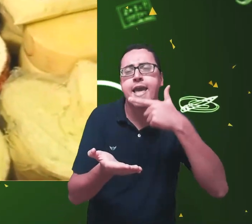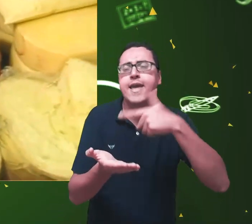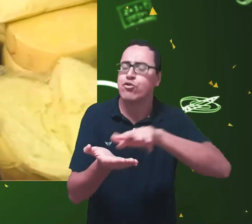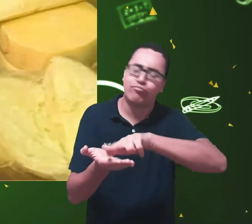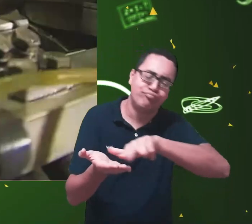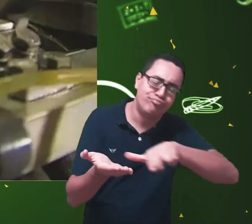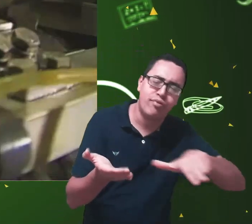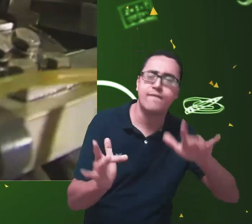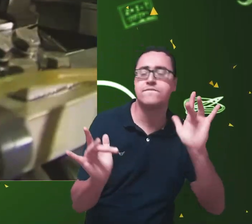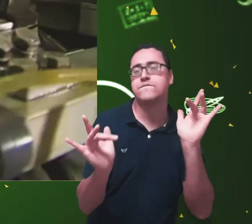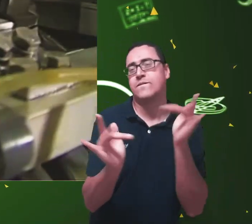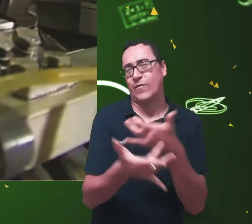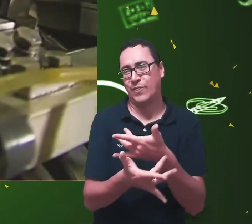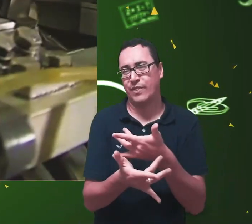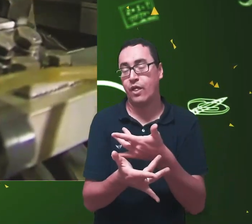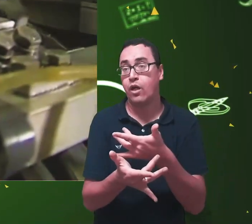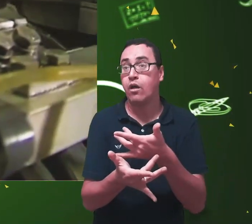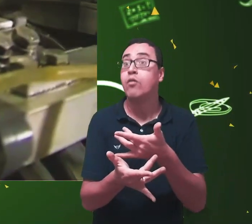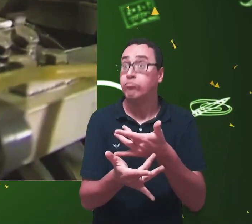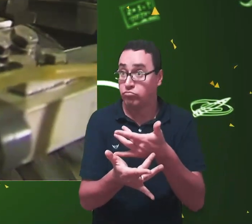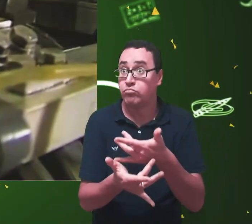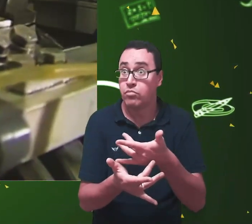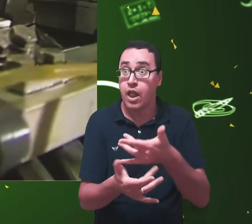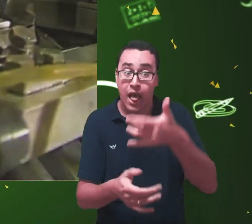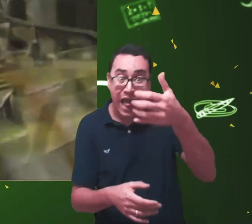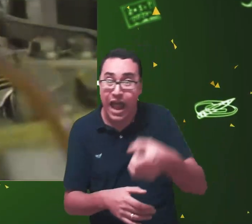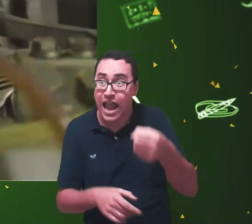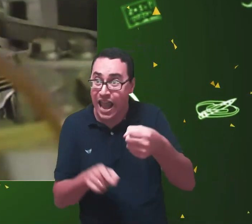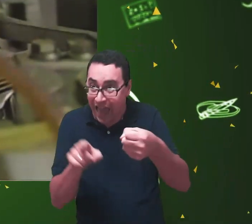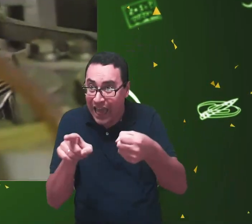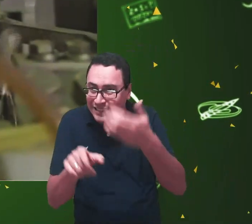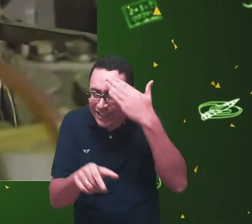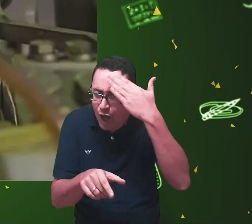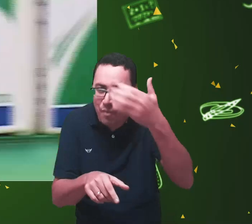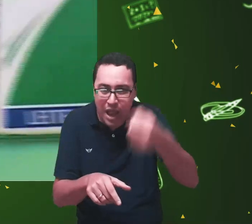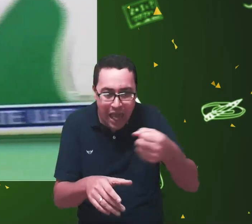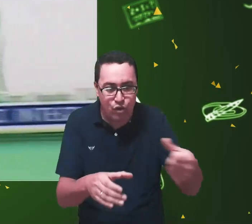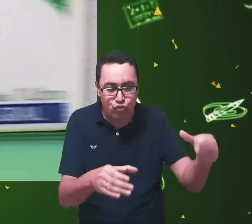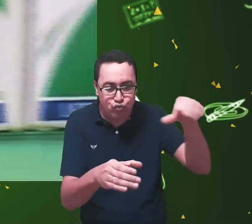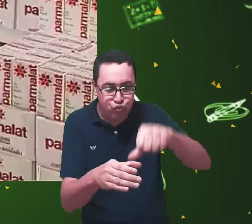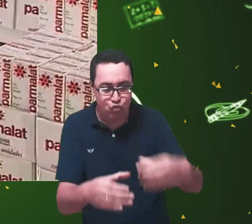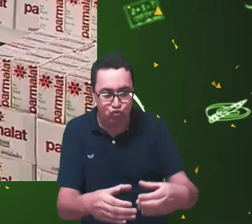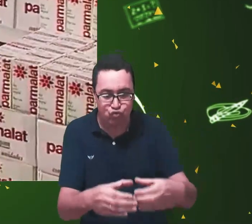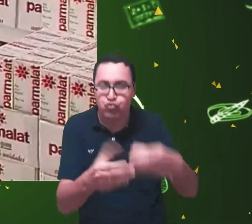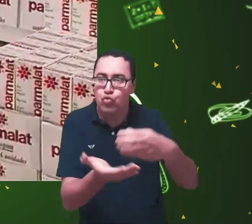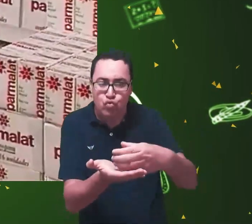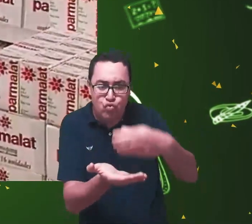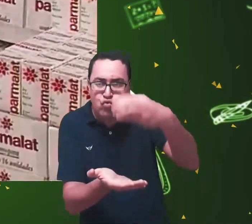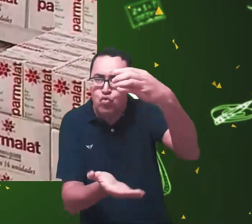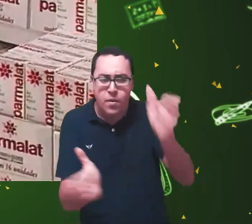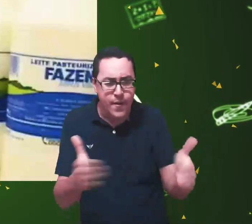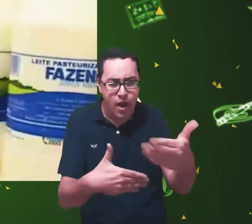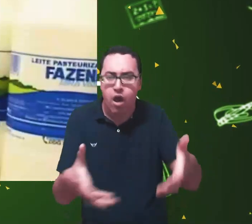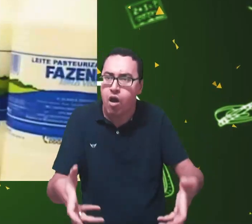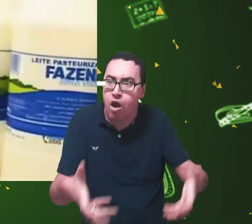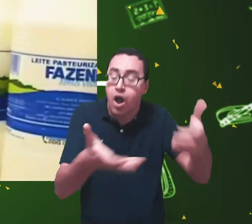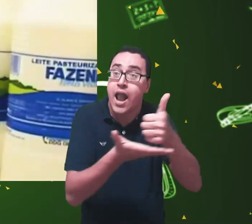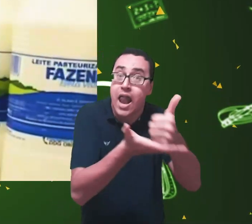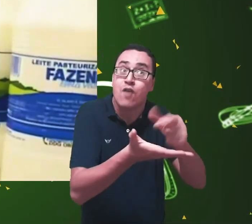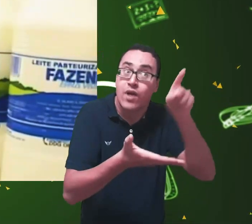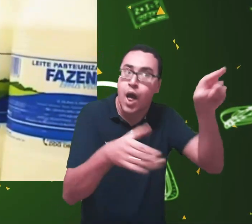gostosos. Depois de pronto, o leite que você bebe é embalado e transportado para o supermercado.